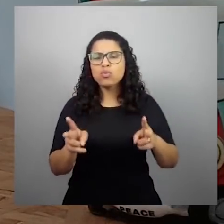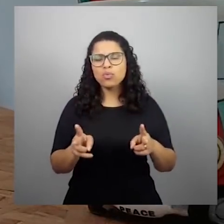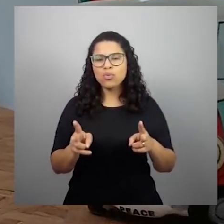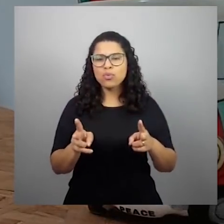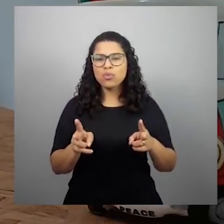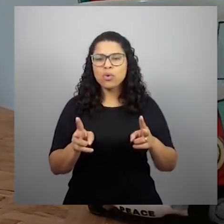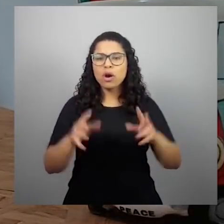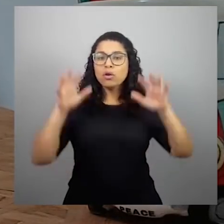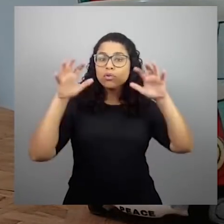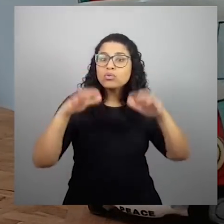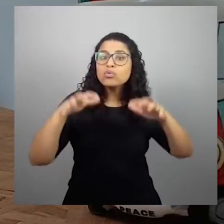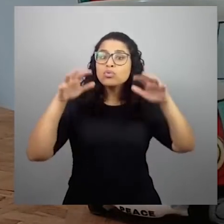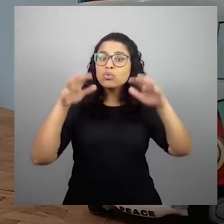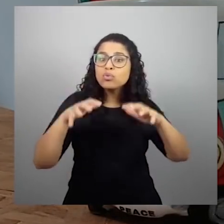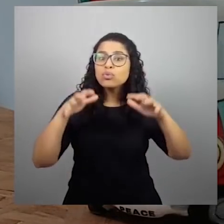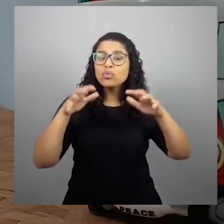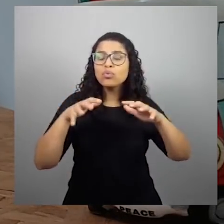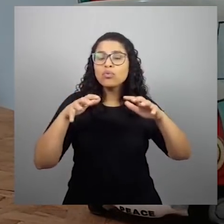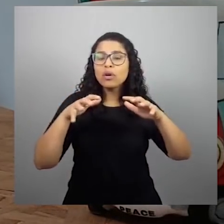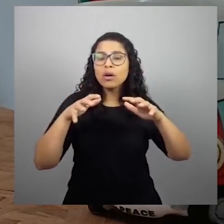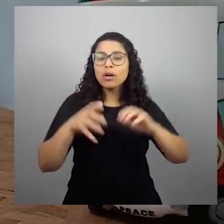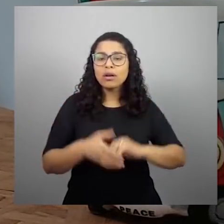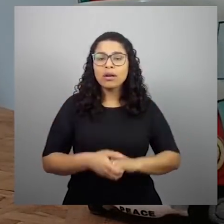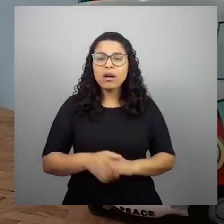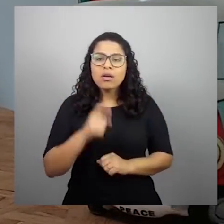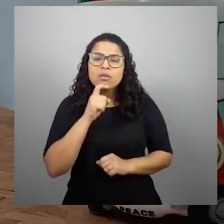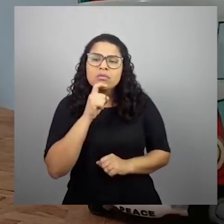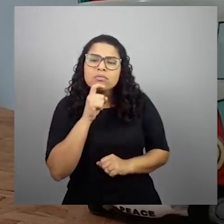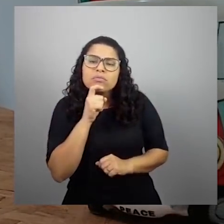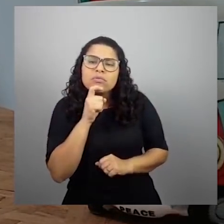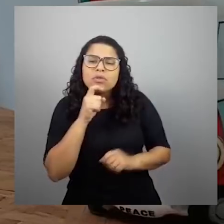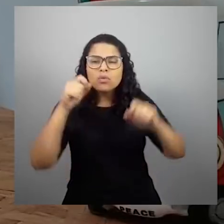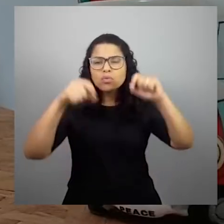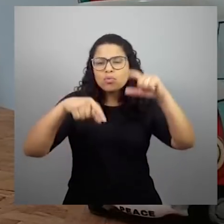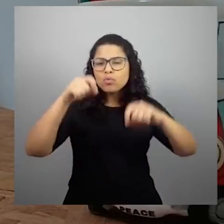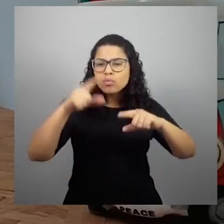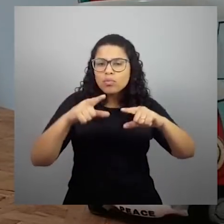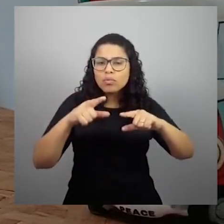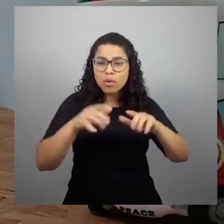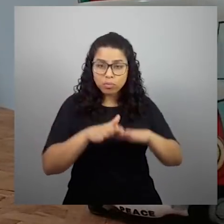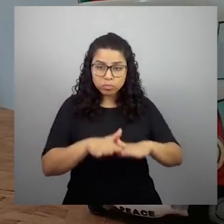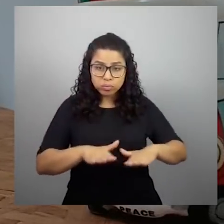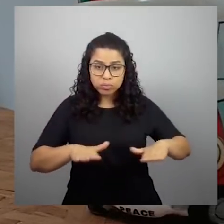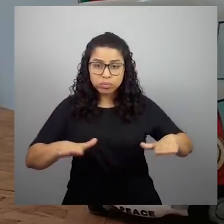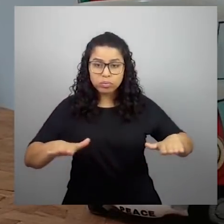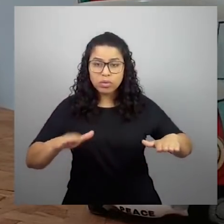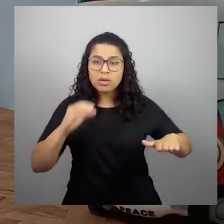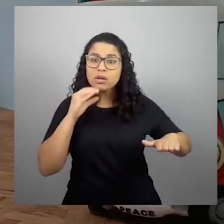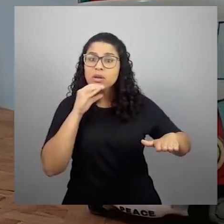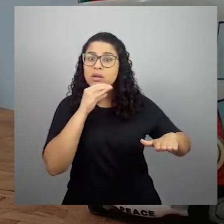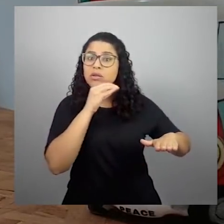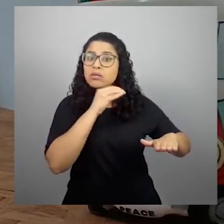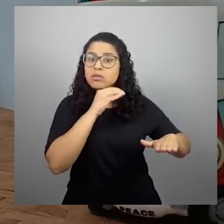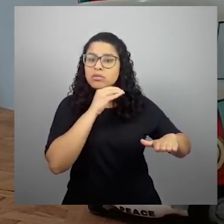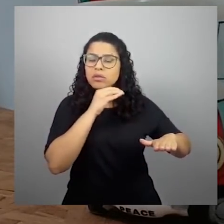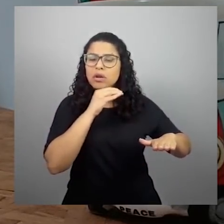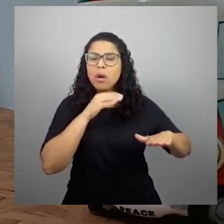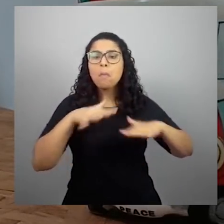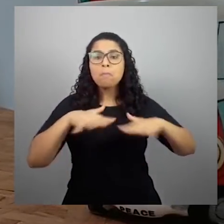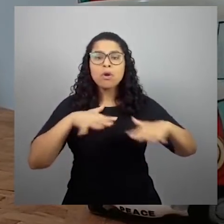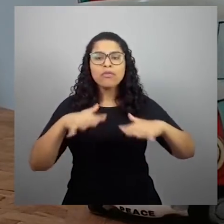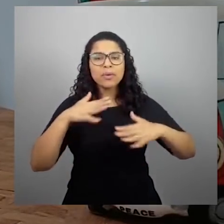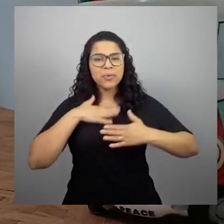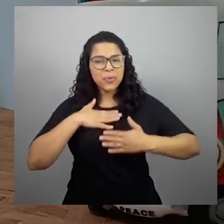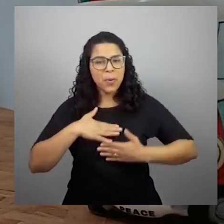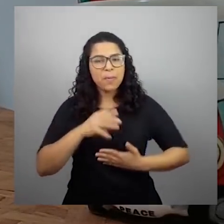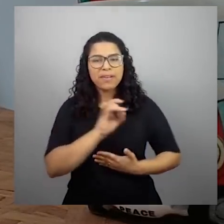vendaval, a chuva, a neve, o asfalto quente, tudo isso trouxe um movimento para o corpo de vocês que